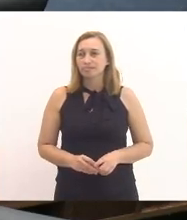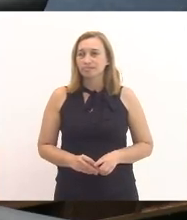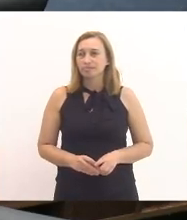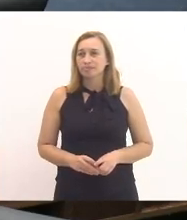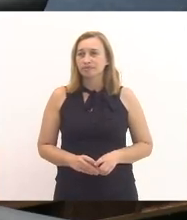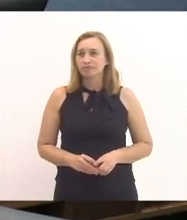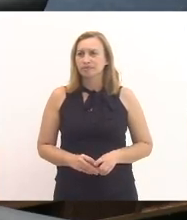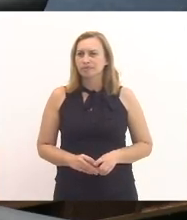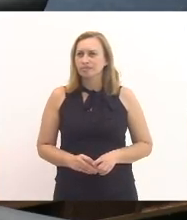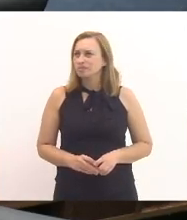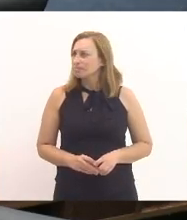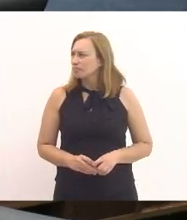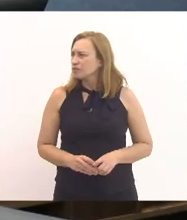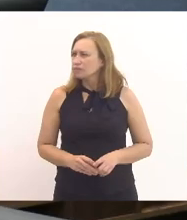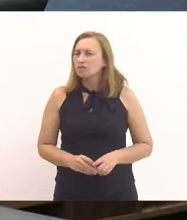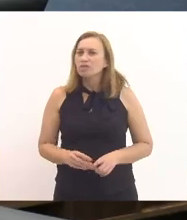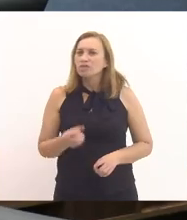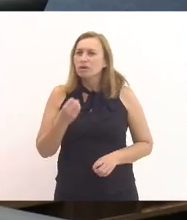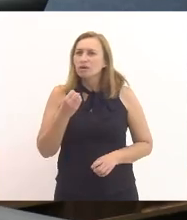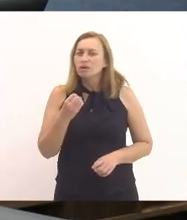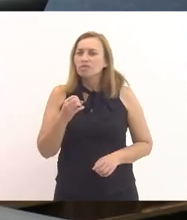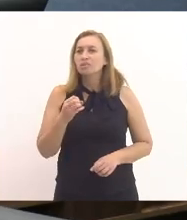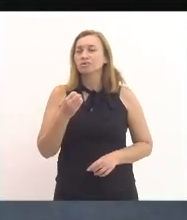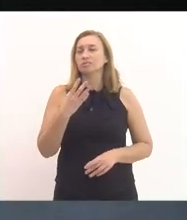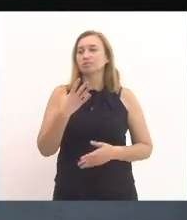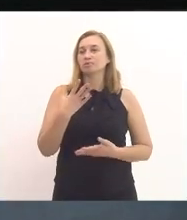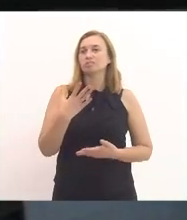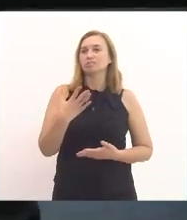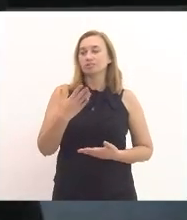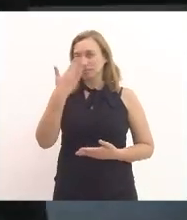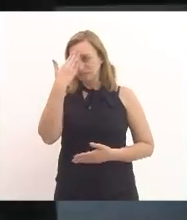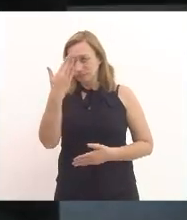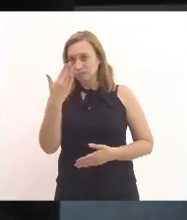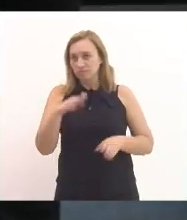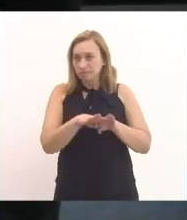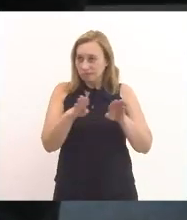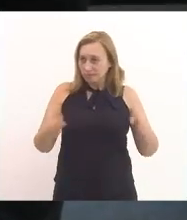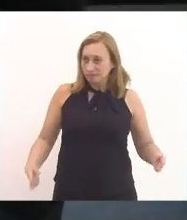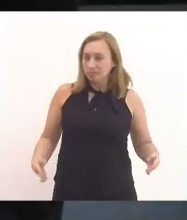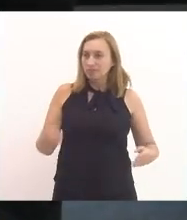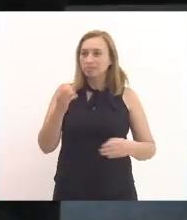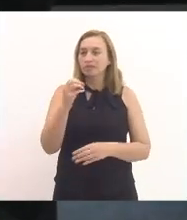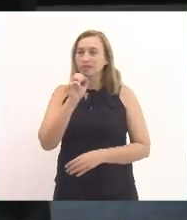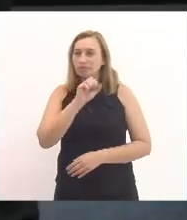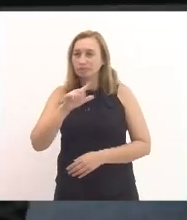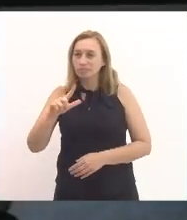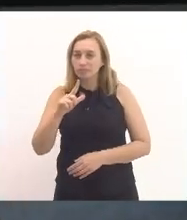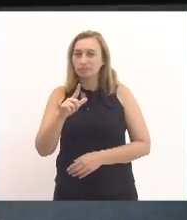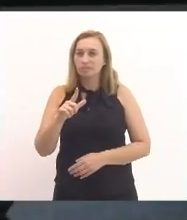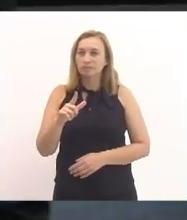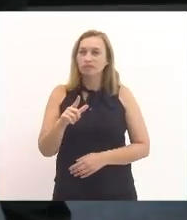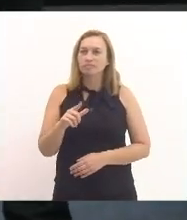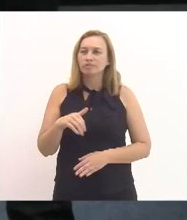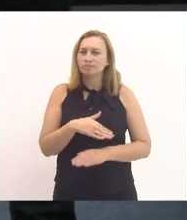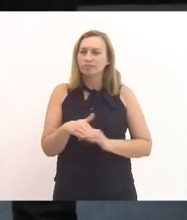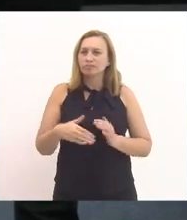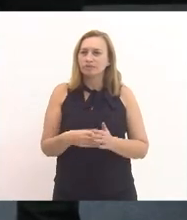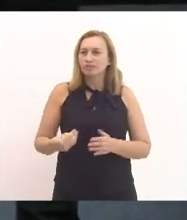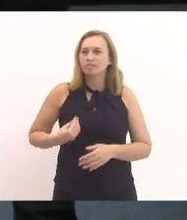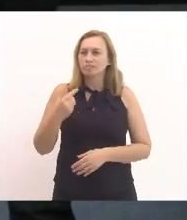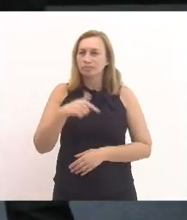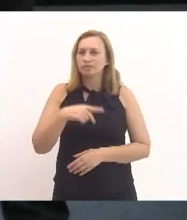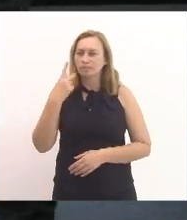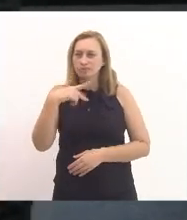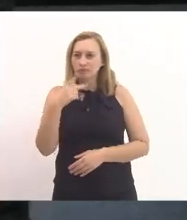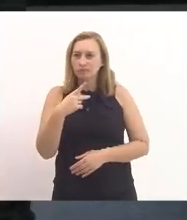os senhores tudo bom agradecer aqui a minhas Rodrigo Amorim Coronel Salema mas tô coberto todos estiveram Presidente falaram